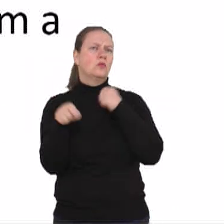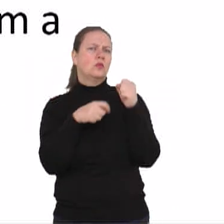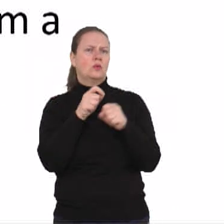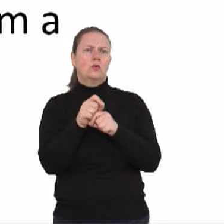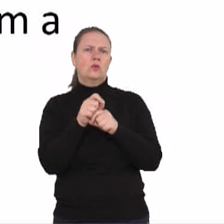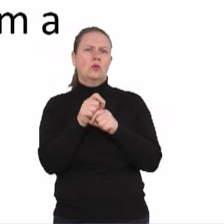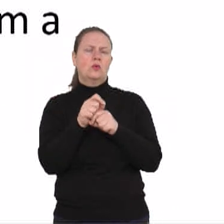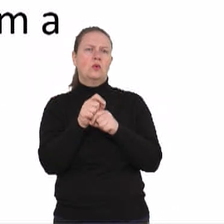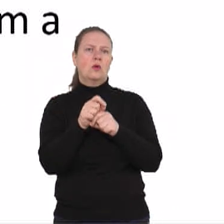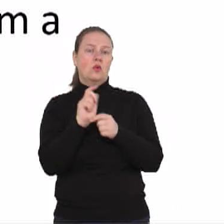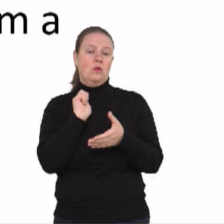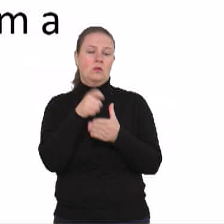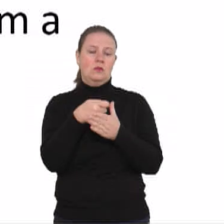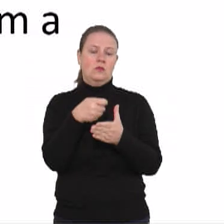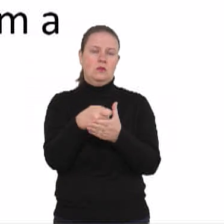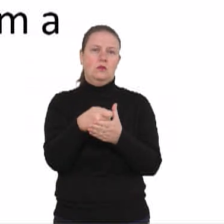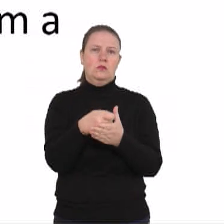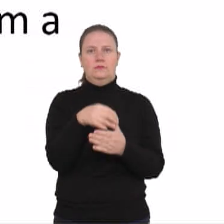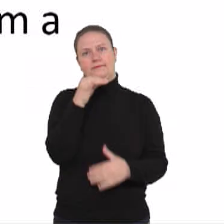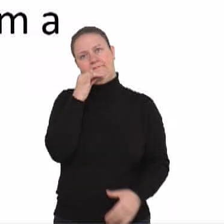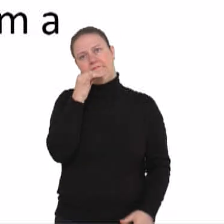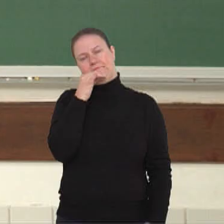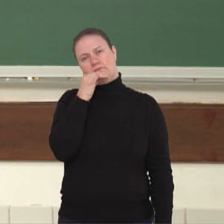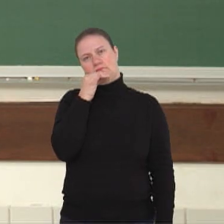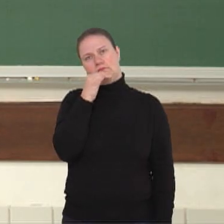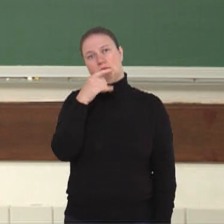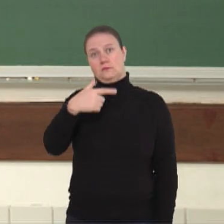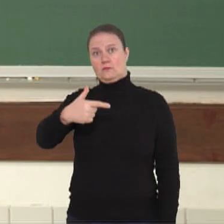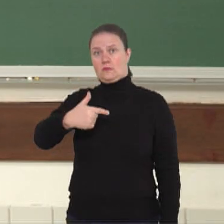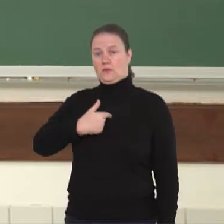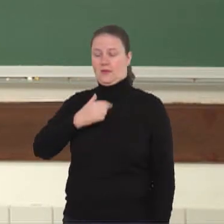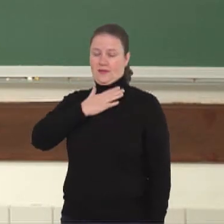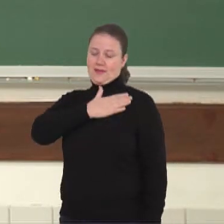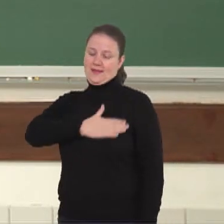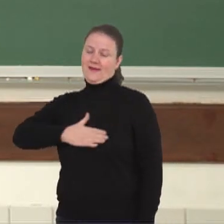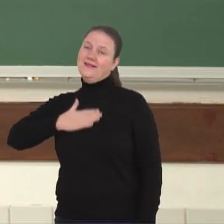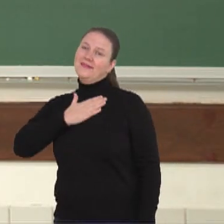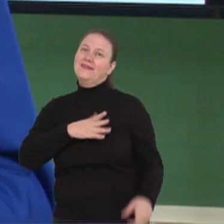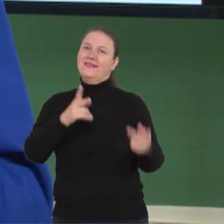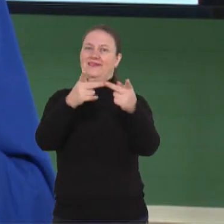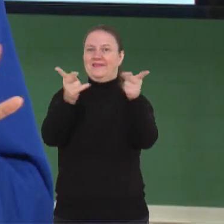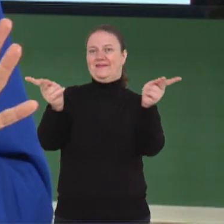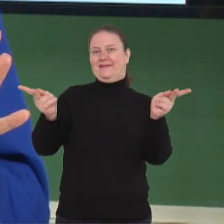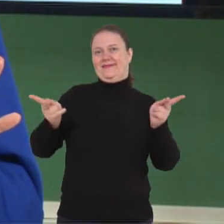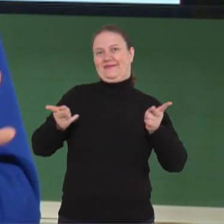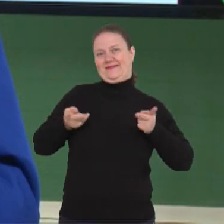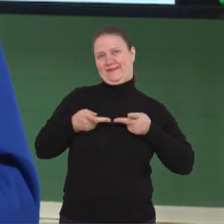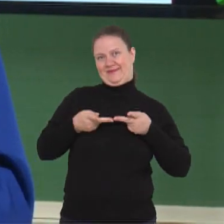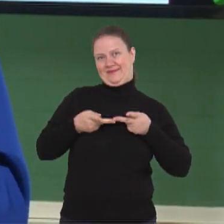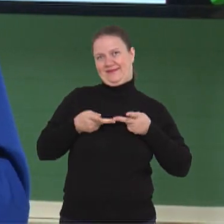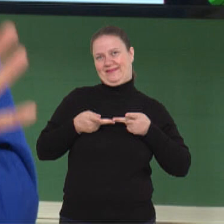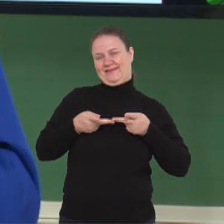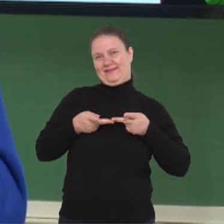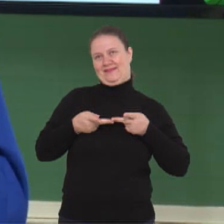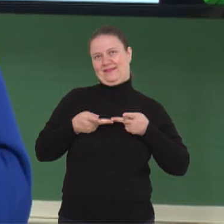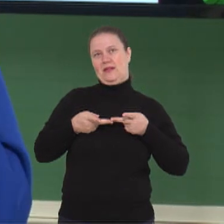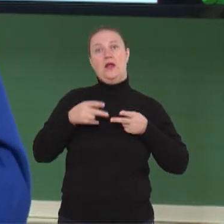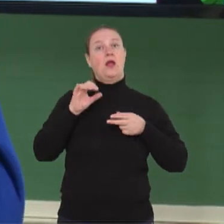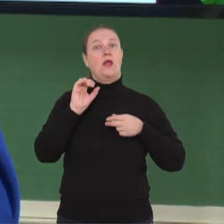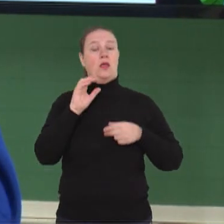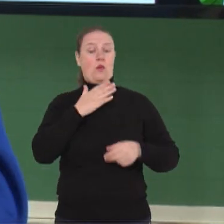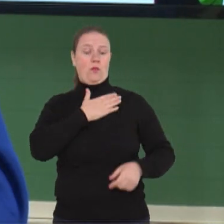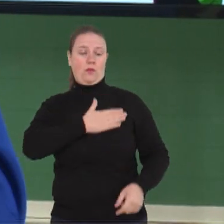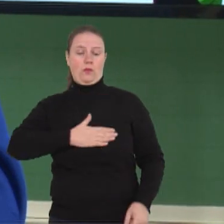preposição obrigatória. Exemplo, eu gosto de pizza. Eu adoro pizza, na verdade, mas vamos colocar